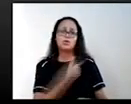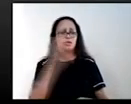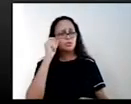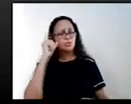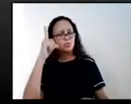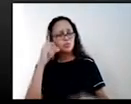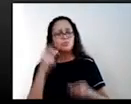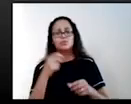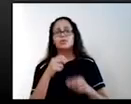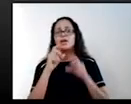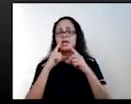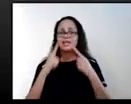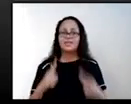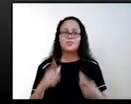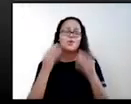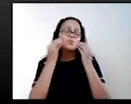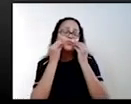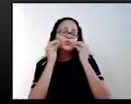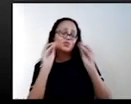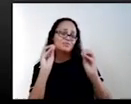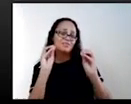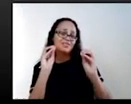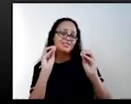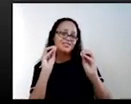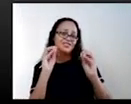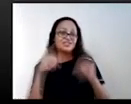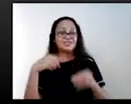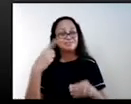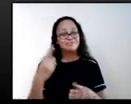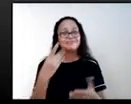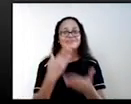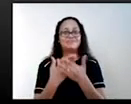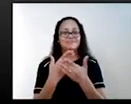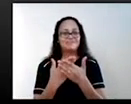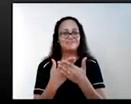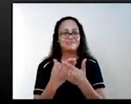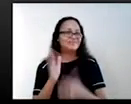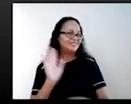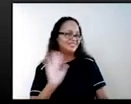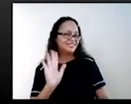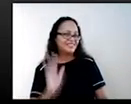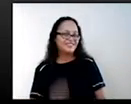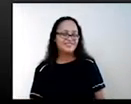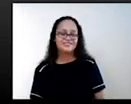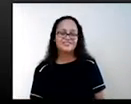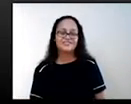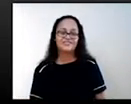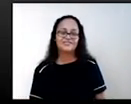língua. Um beijo para vocês e até uma próxima aula. Tchau, tchau.